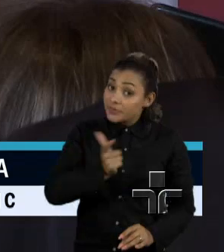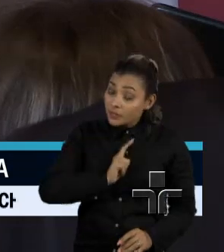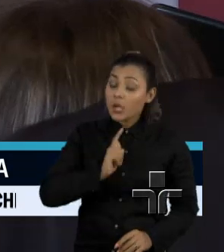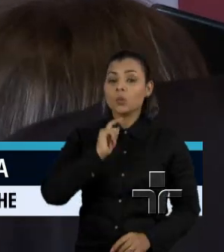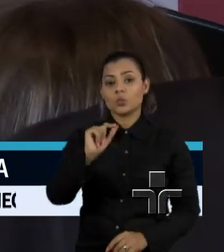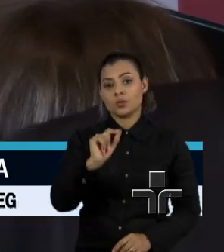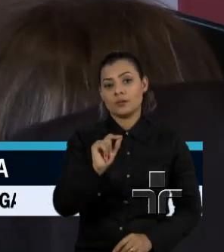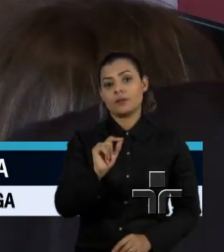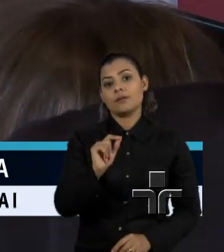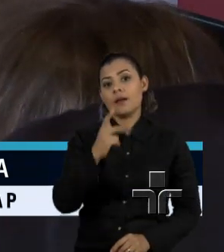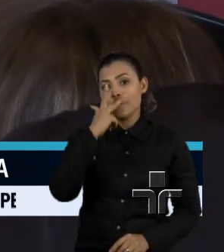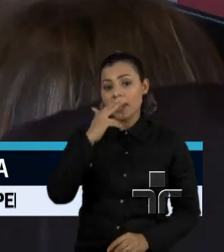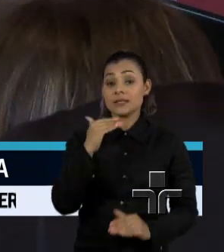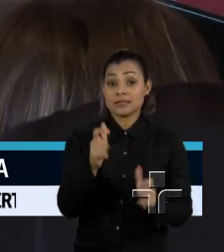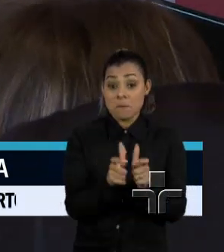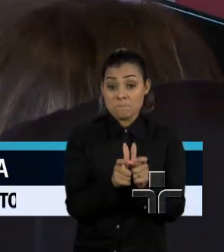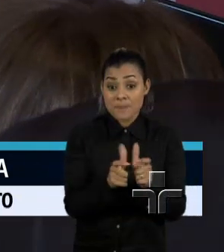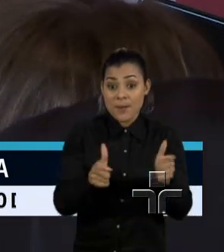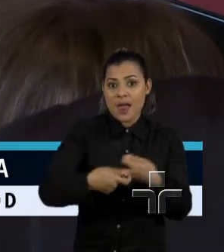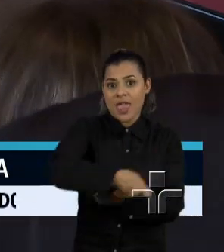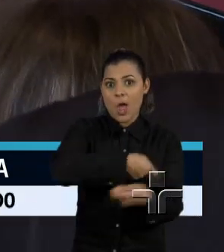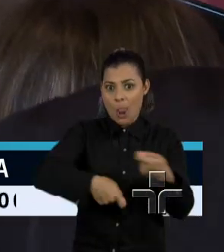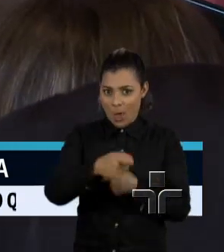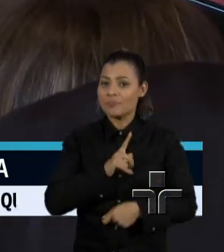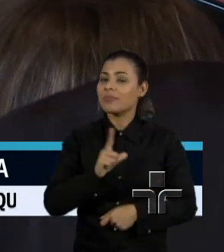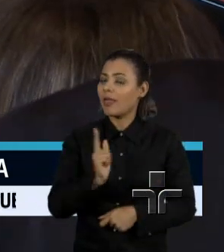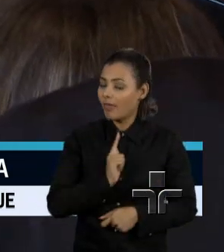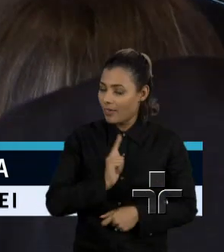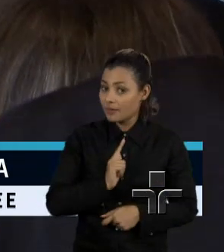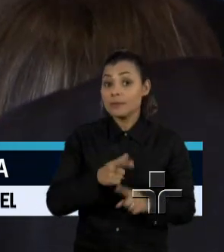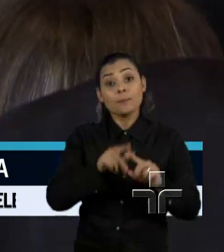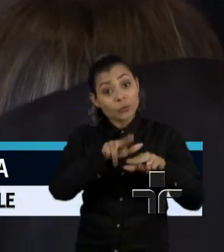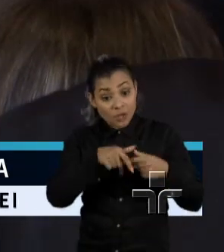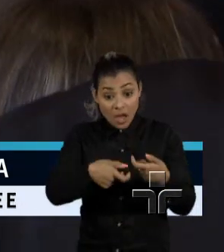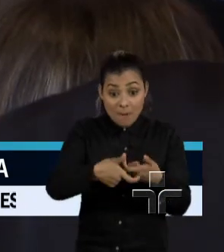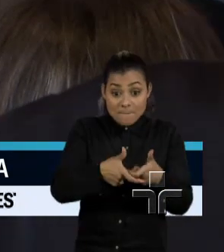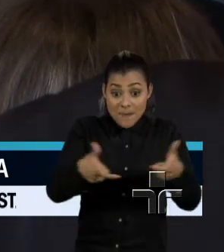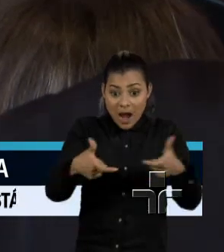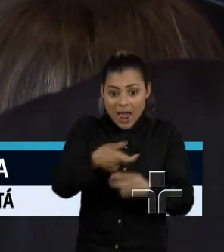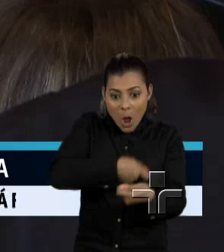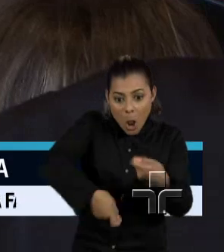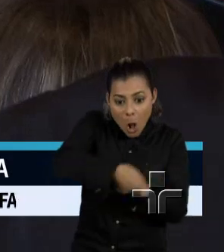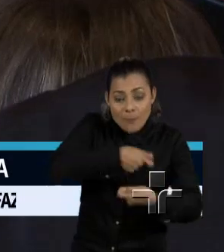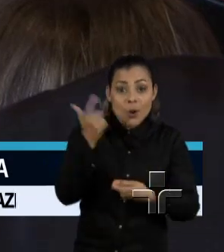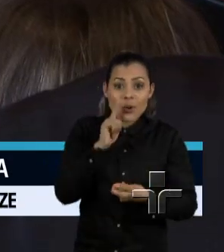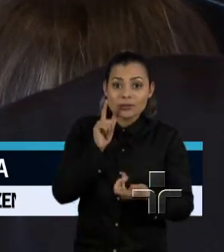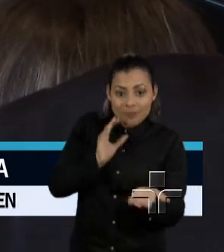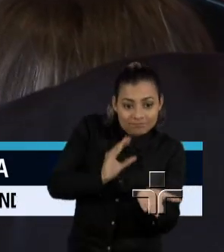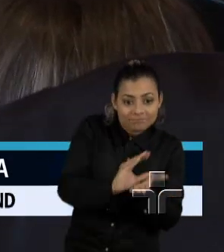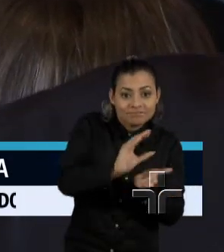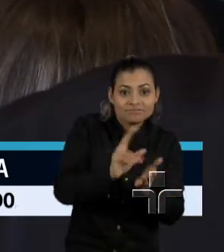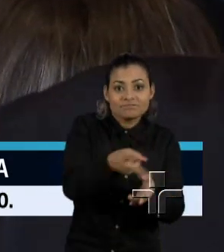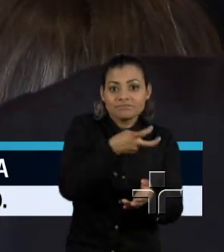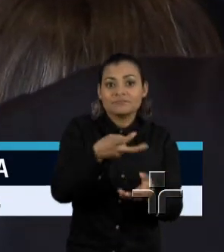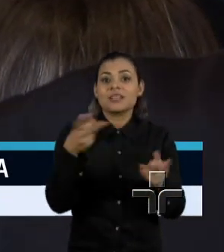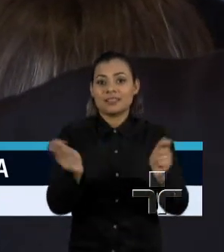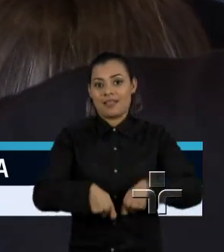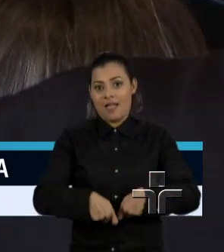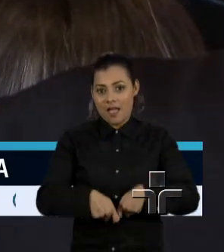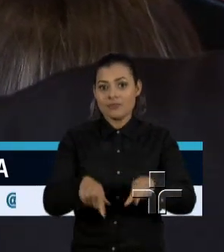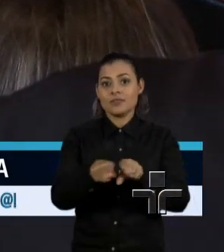um grande crescimento econômico. Então, esse crescimento econômico vai gerar um aumento de arrecadação, vai gerar um